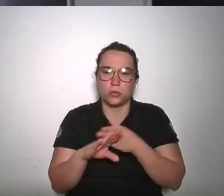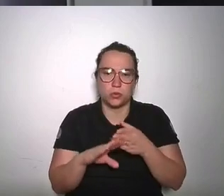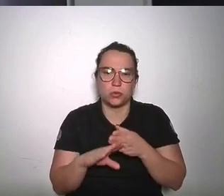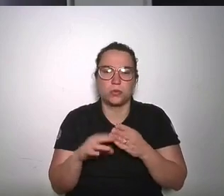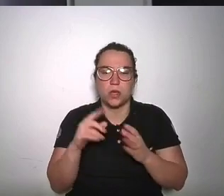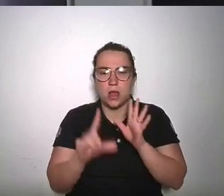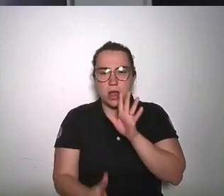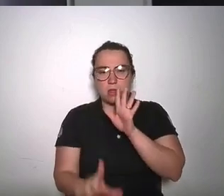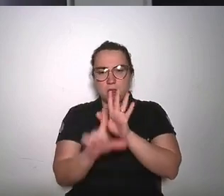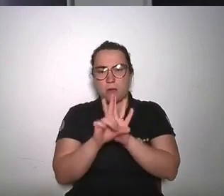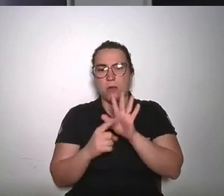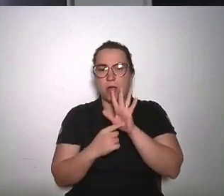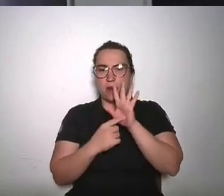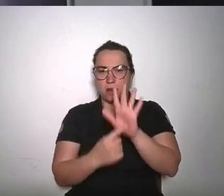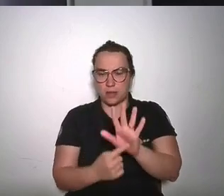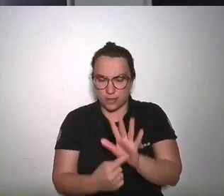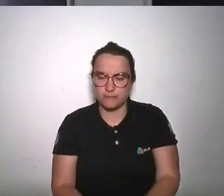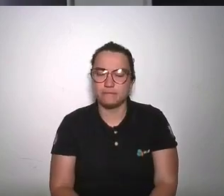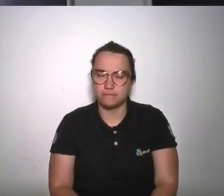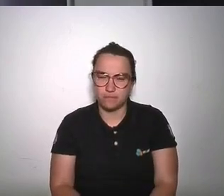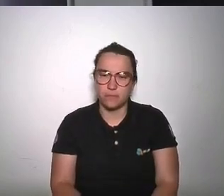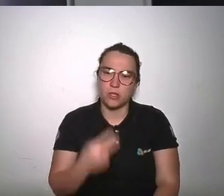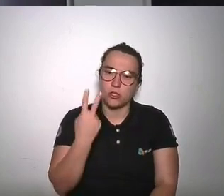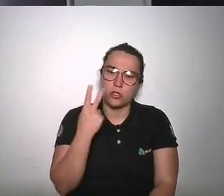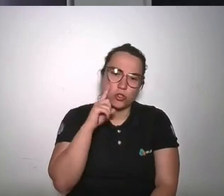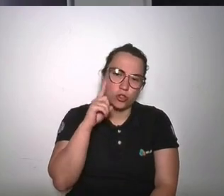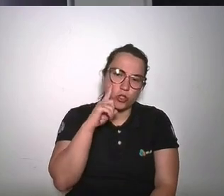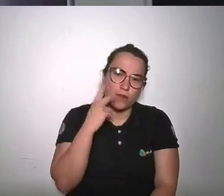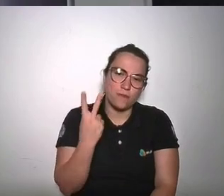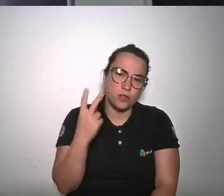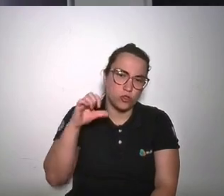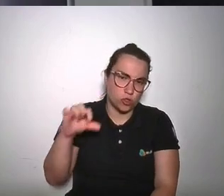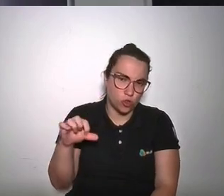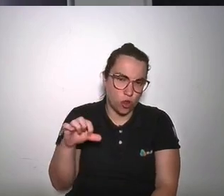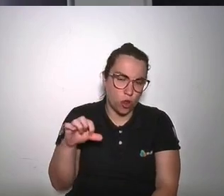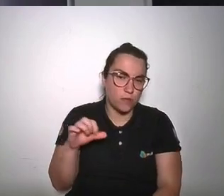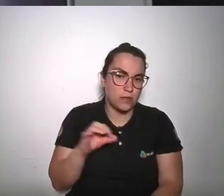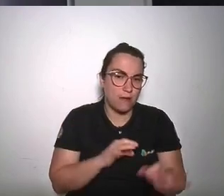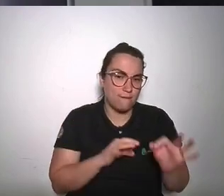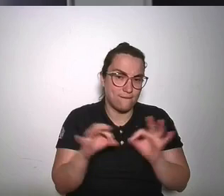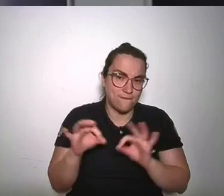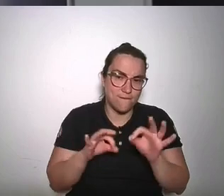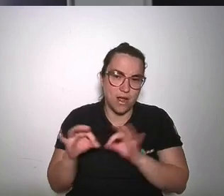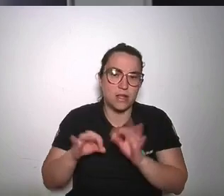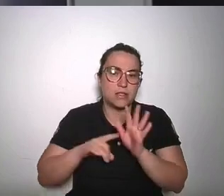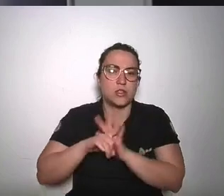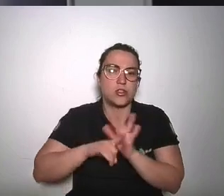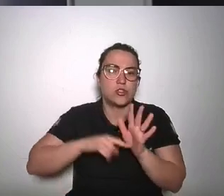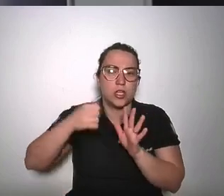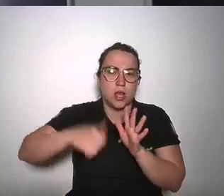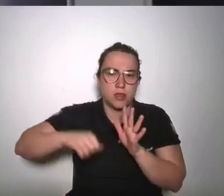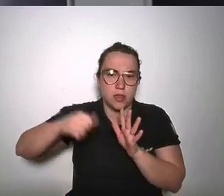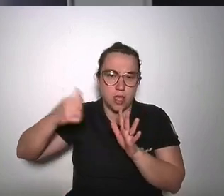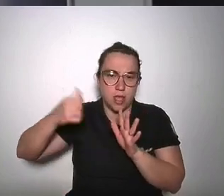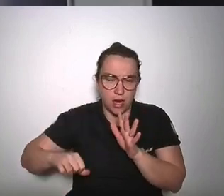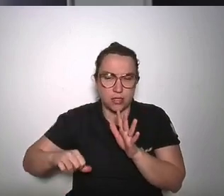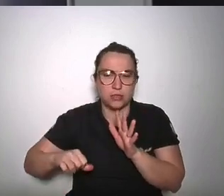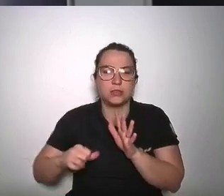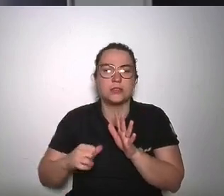lei, vai vir dia 29, ainda está em fase de análise, e a gente trouxe mais